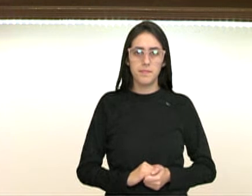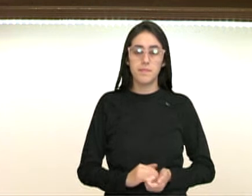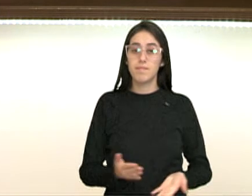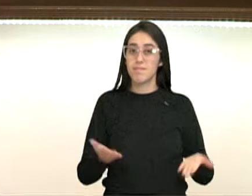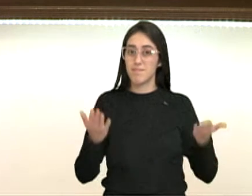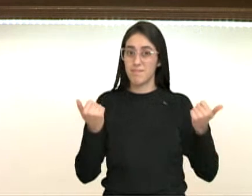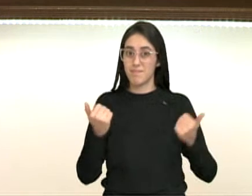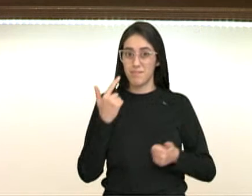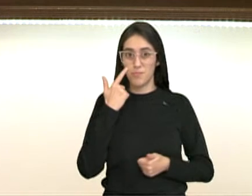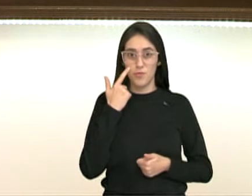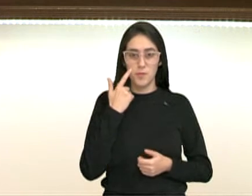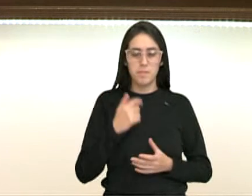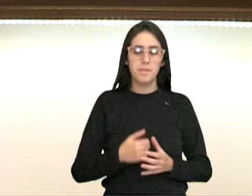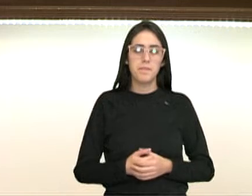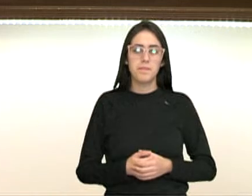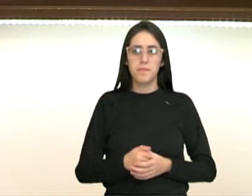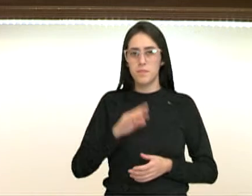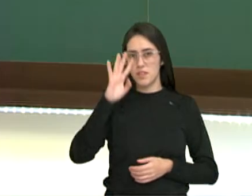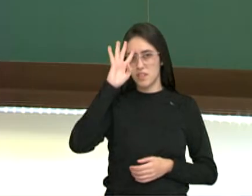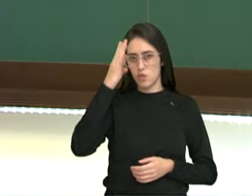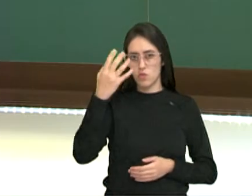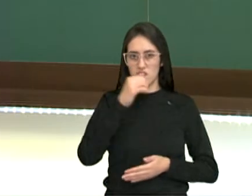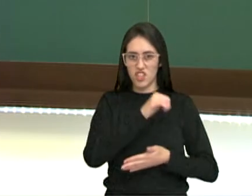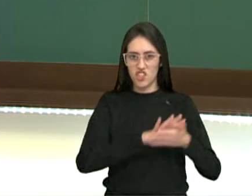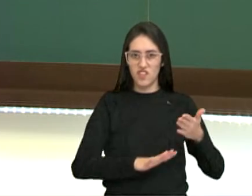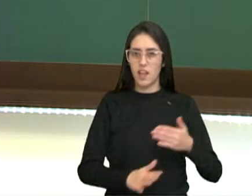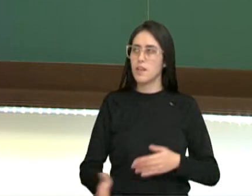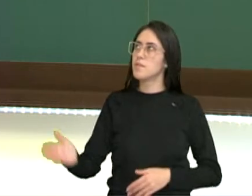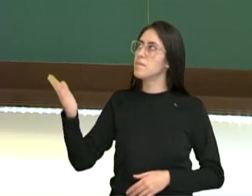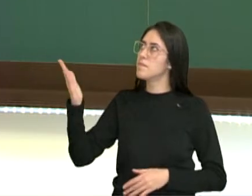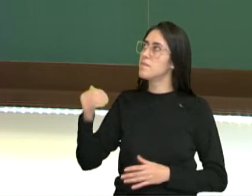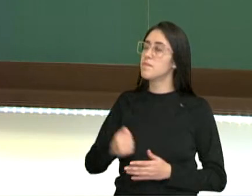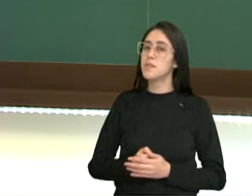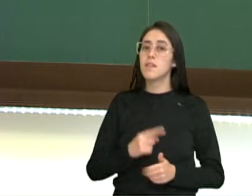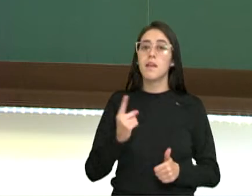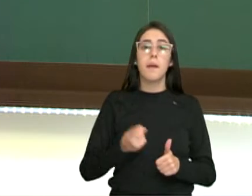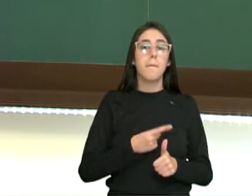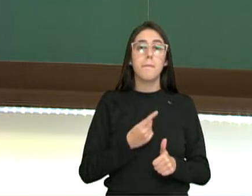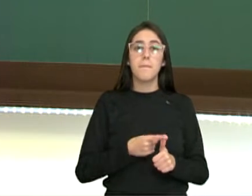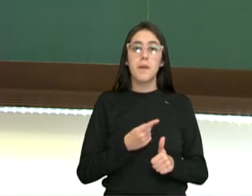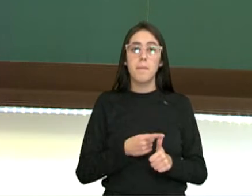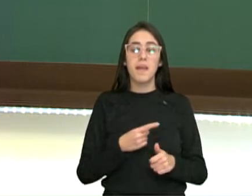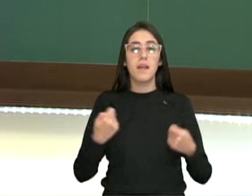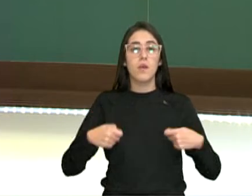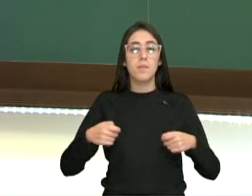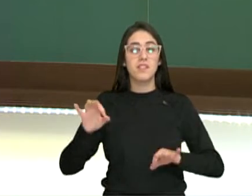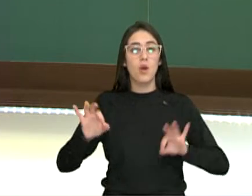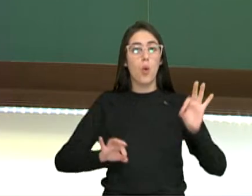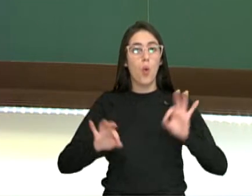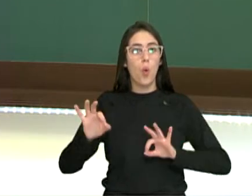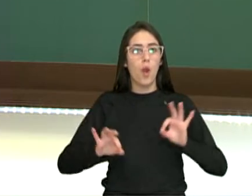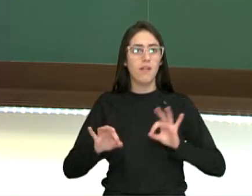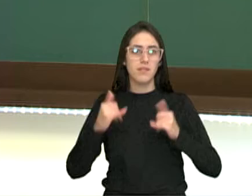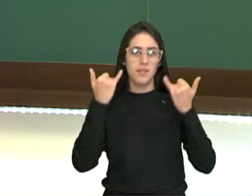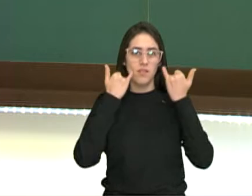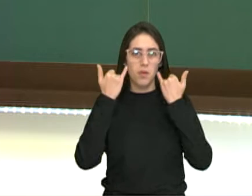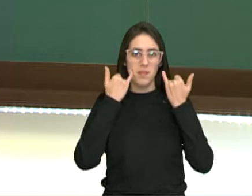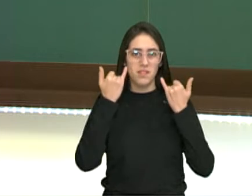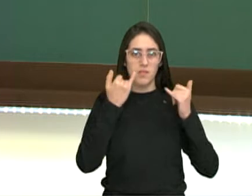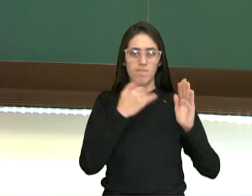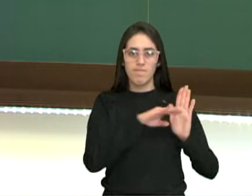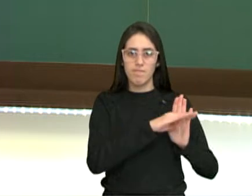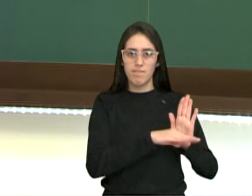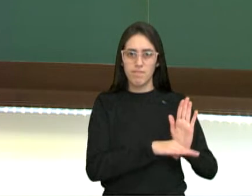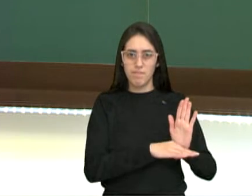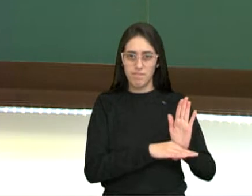Vamos lá, pessoal? Resolvendo o nosso exercício. Primeiro, temos que organizar as informações,